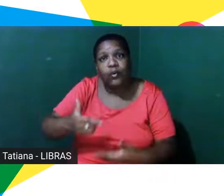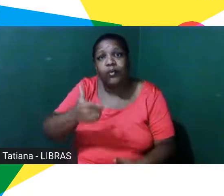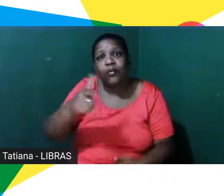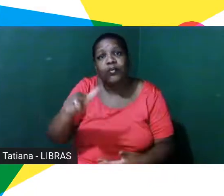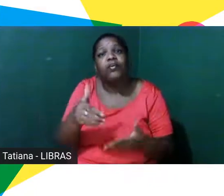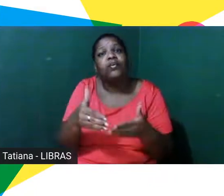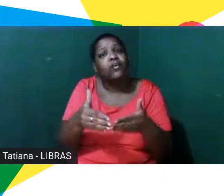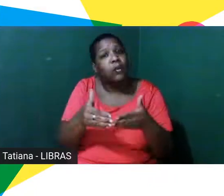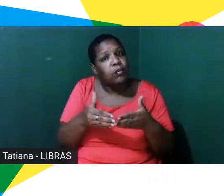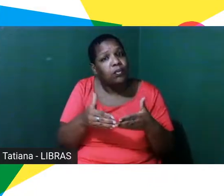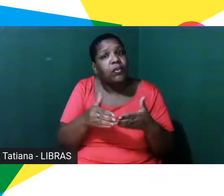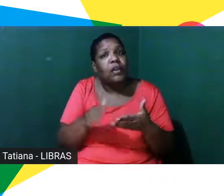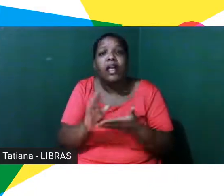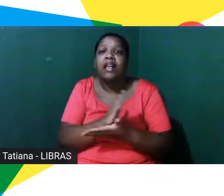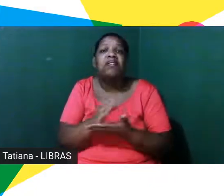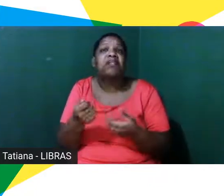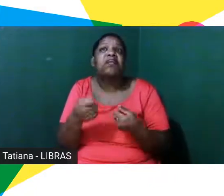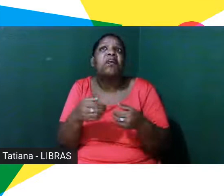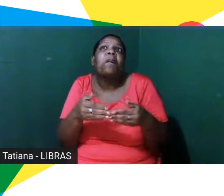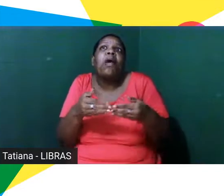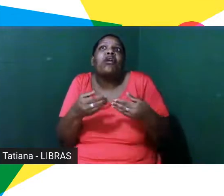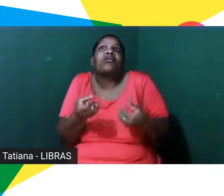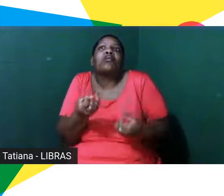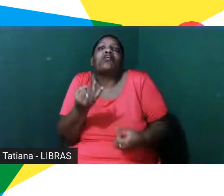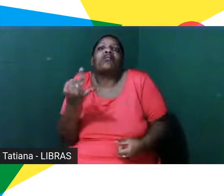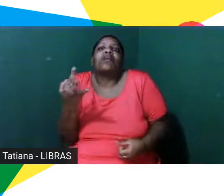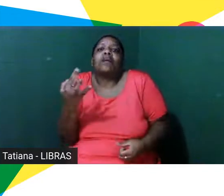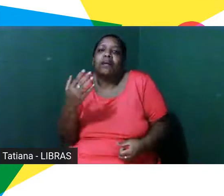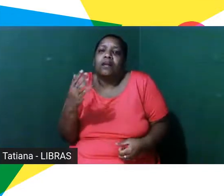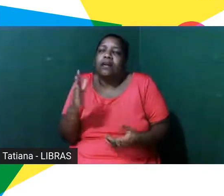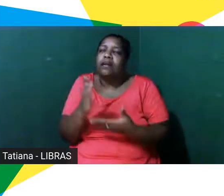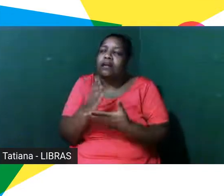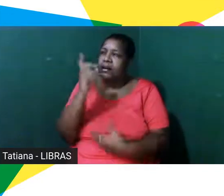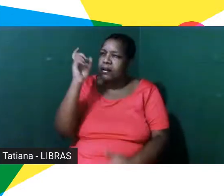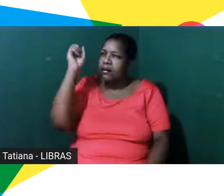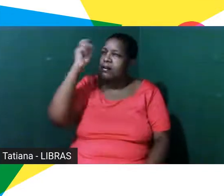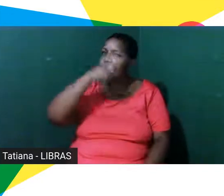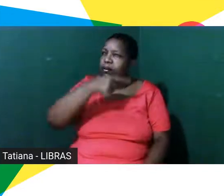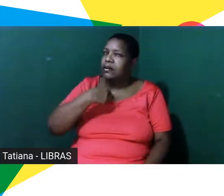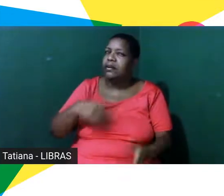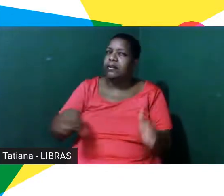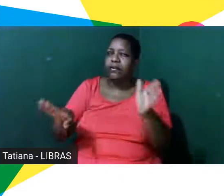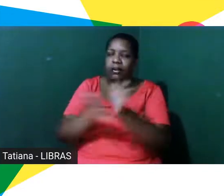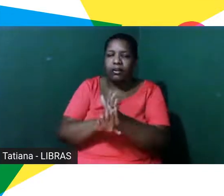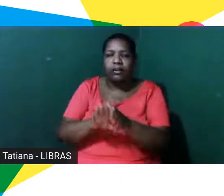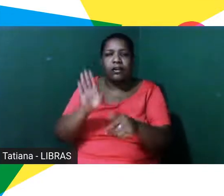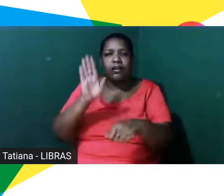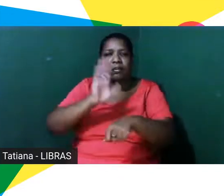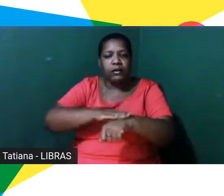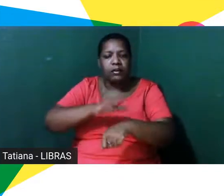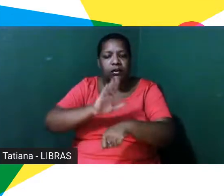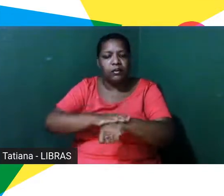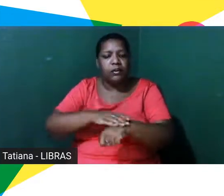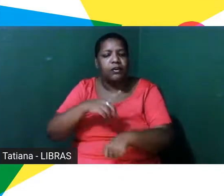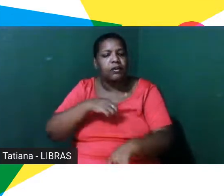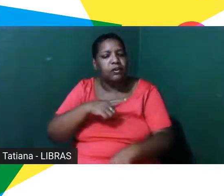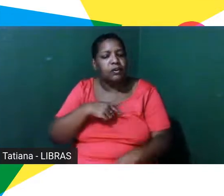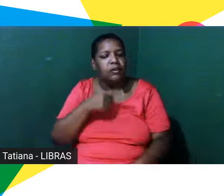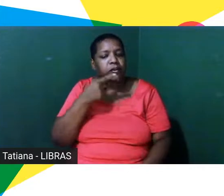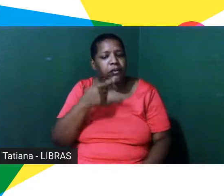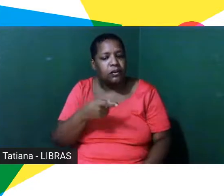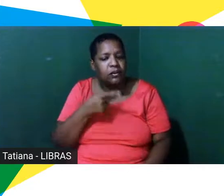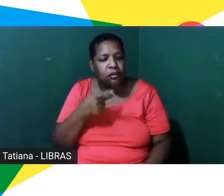esse material está pedindo e às vezes ele não pede muito e é muito difícil a gente chegar nesse momento que a gente consegue olhar e falar